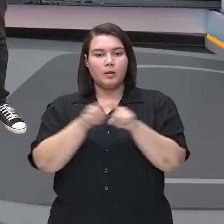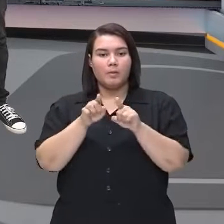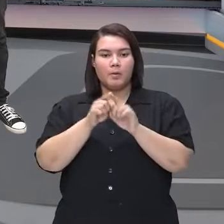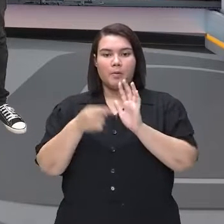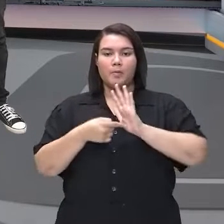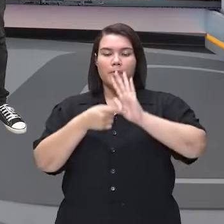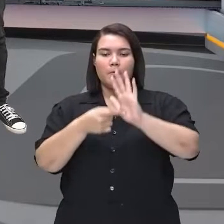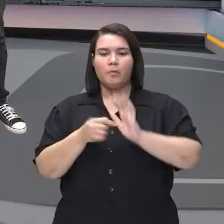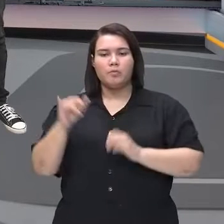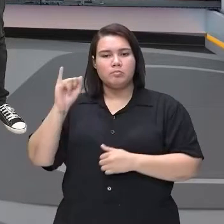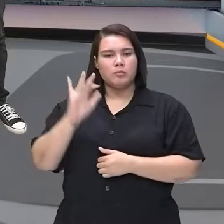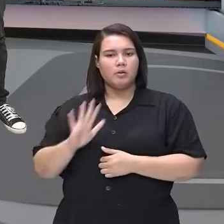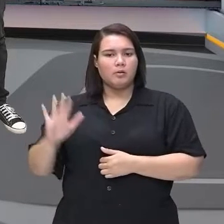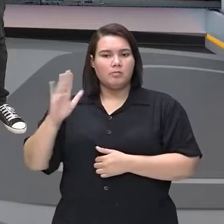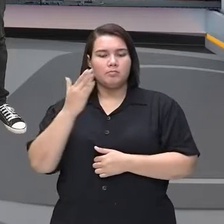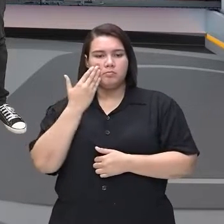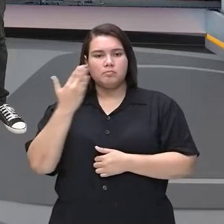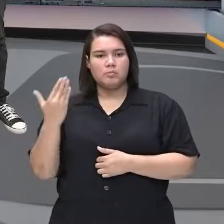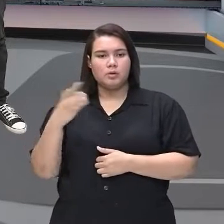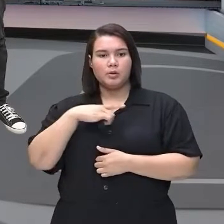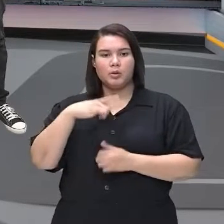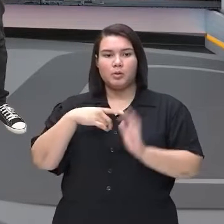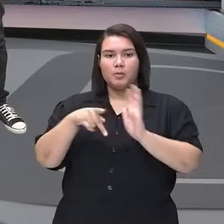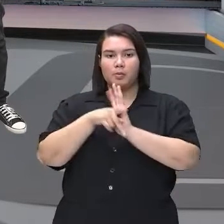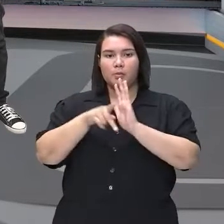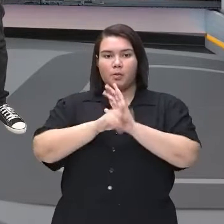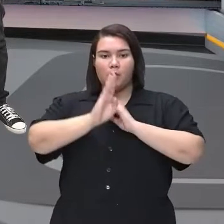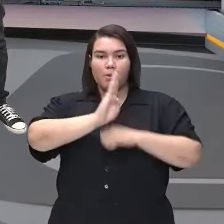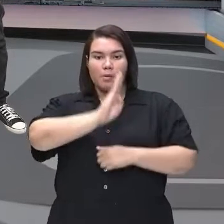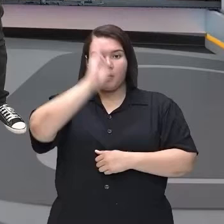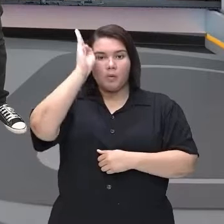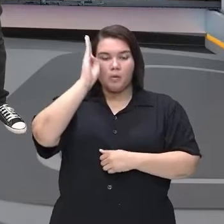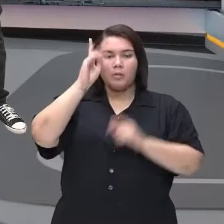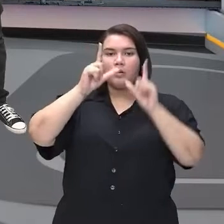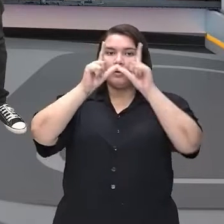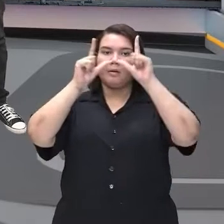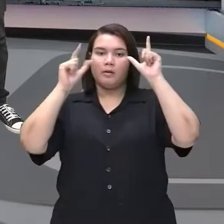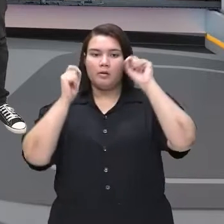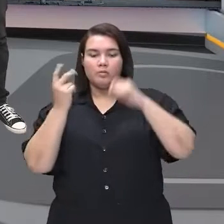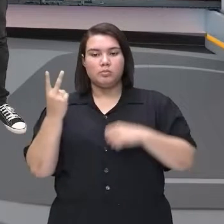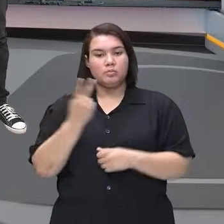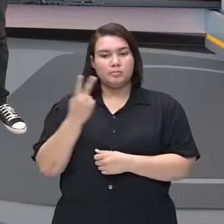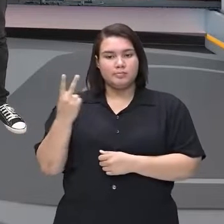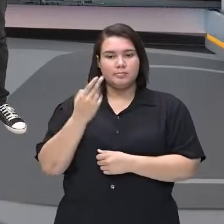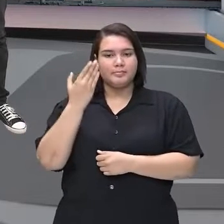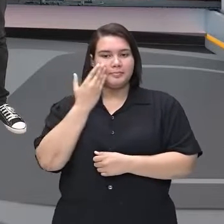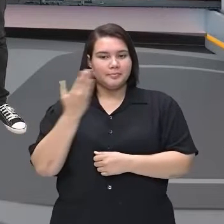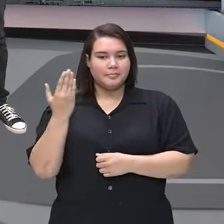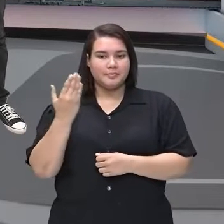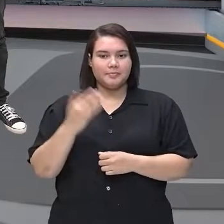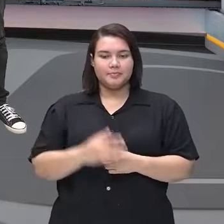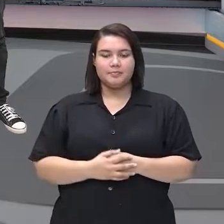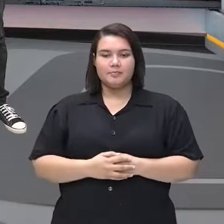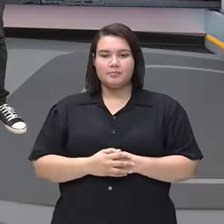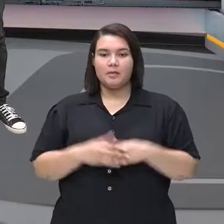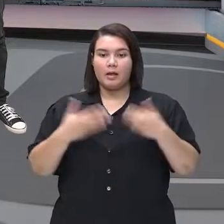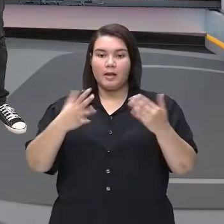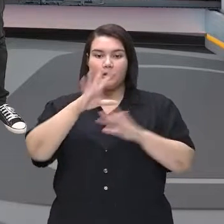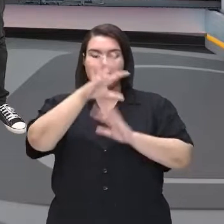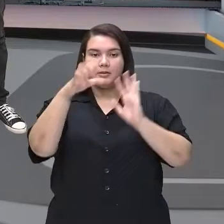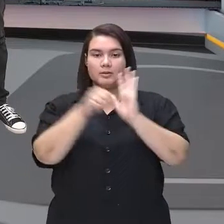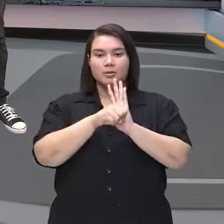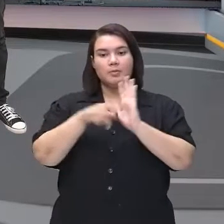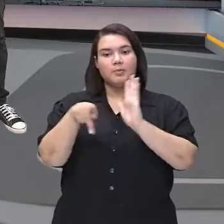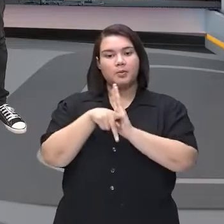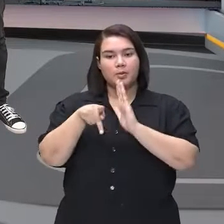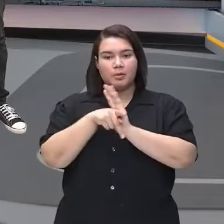nosso lado uma escultura romana, uma escultura grega e o Coliseu romano, símbolo aí dessa